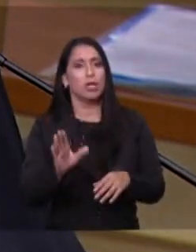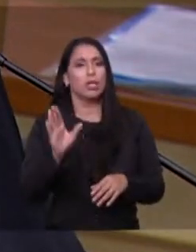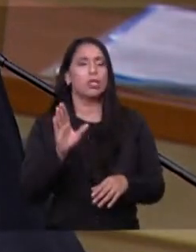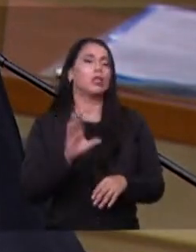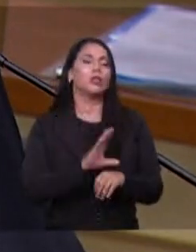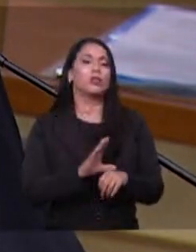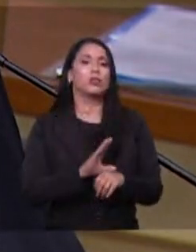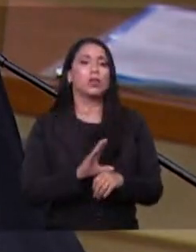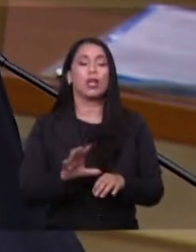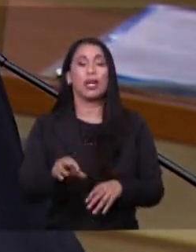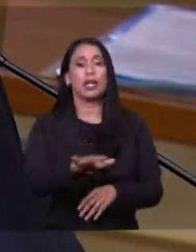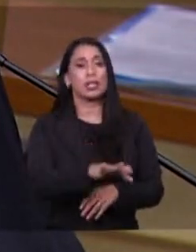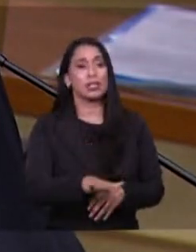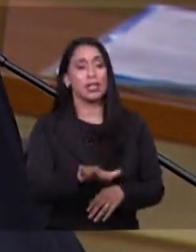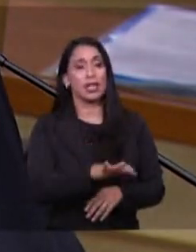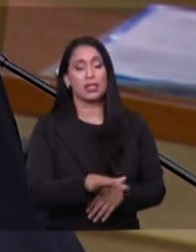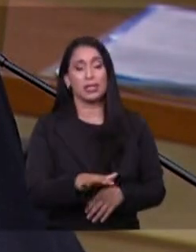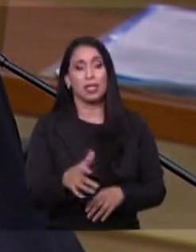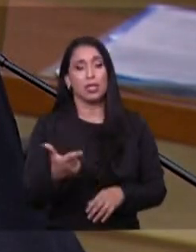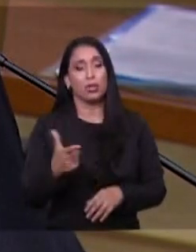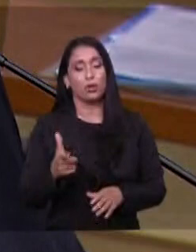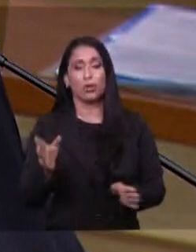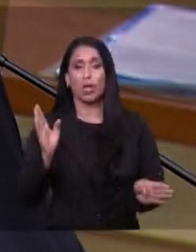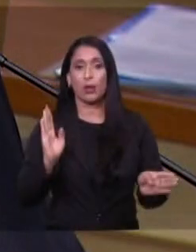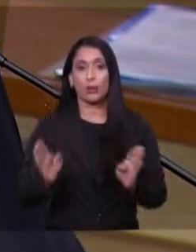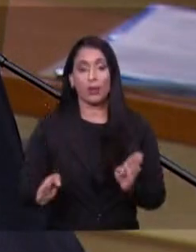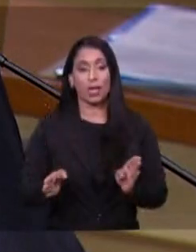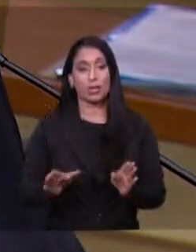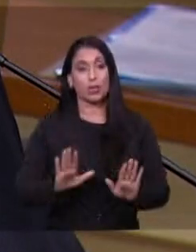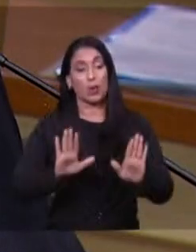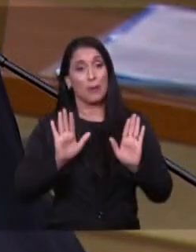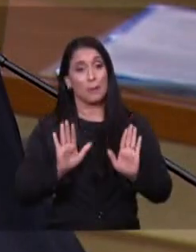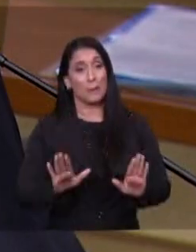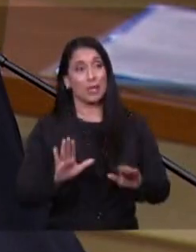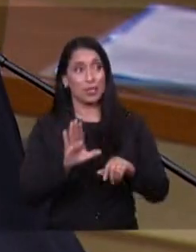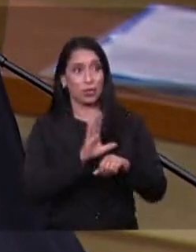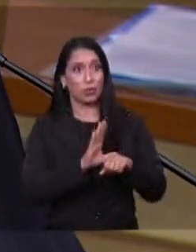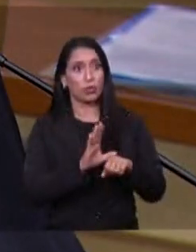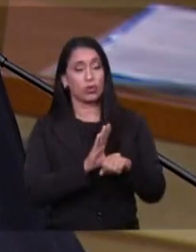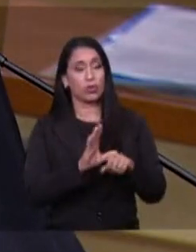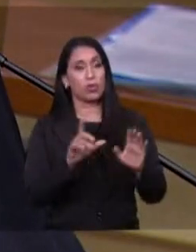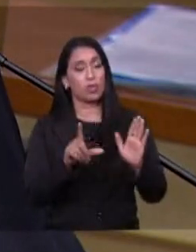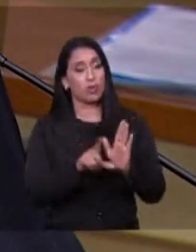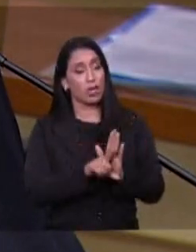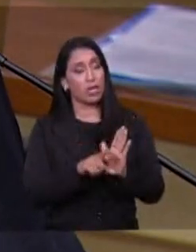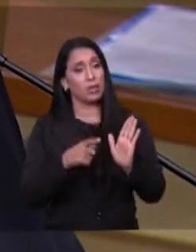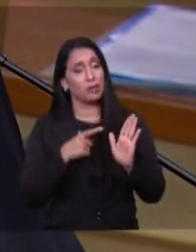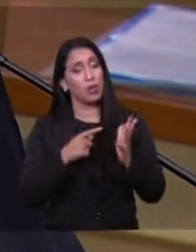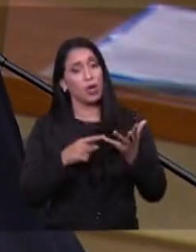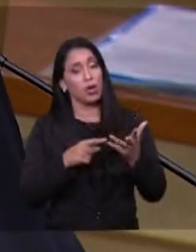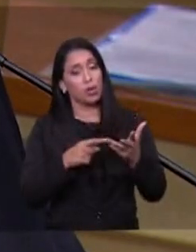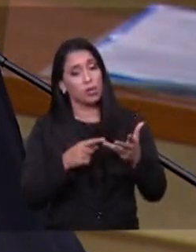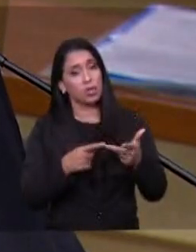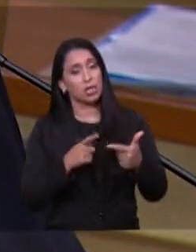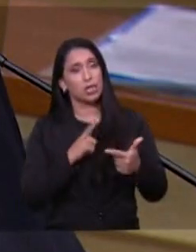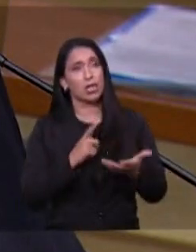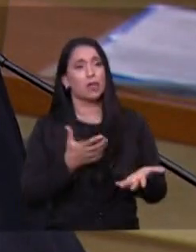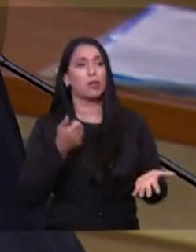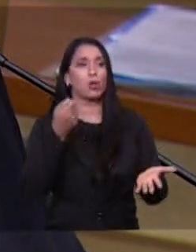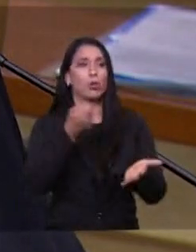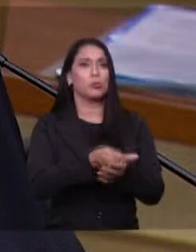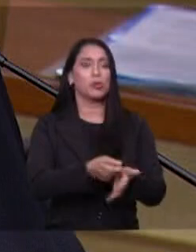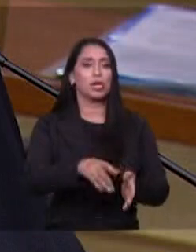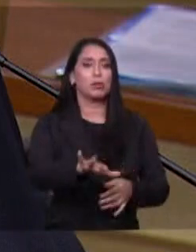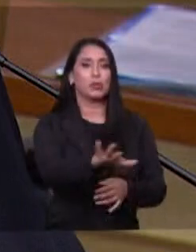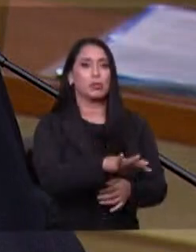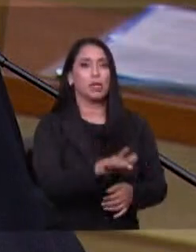sejam imprescritíveis. Eventualmente, por motivos idôneos, a Constituição e a legislação abrem exceções para admitir a aquisição de